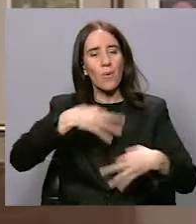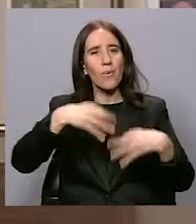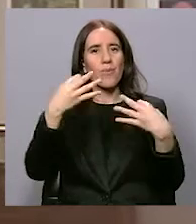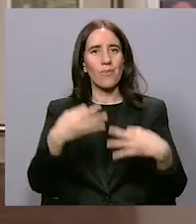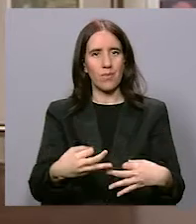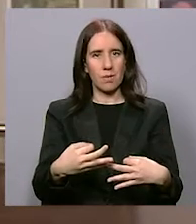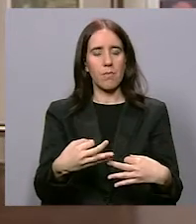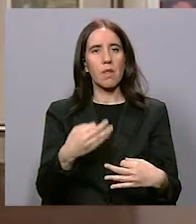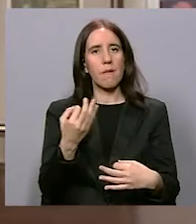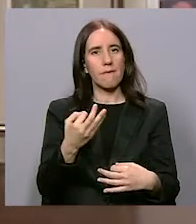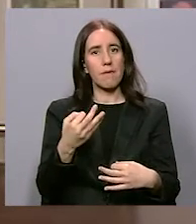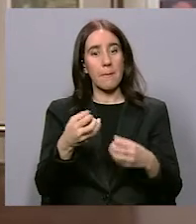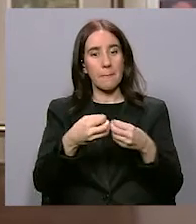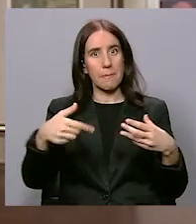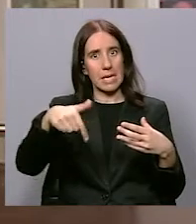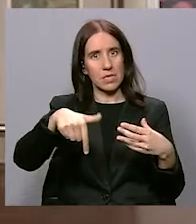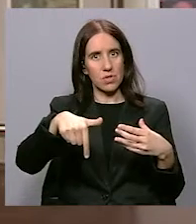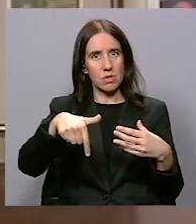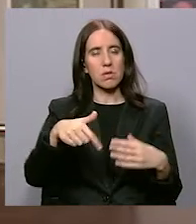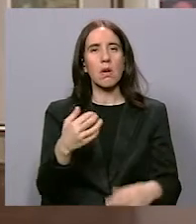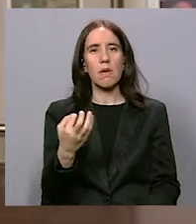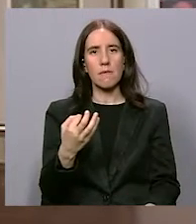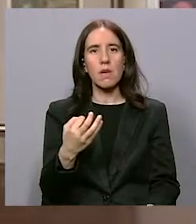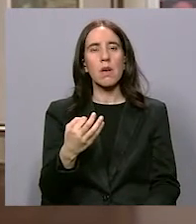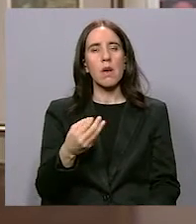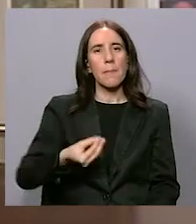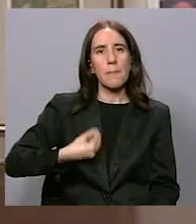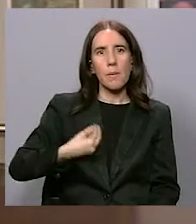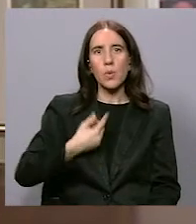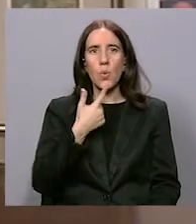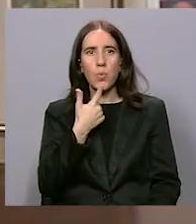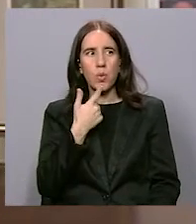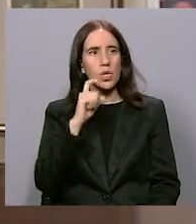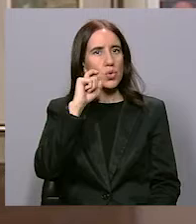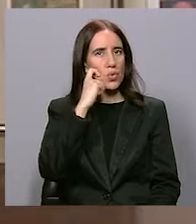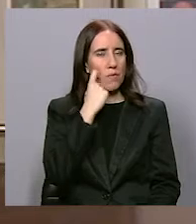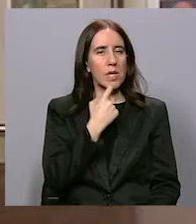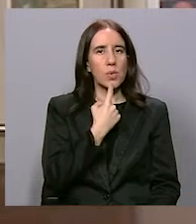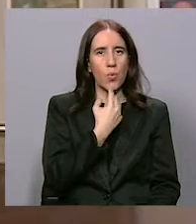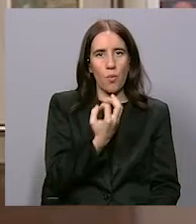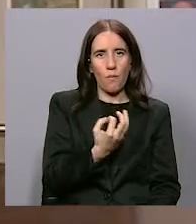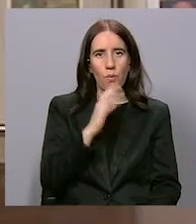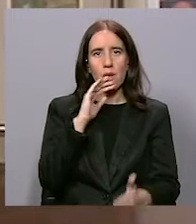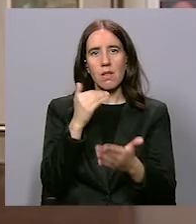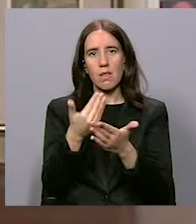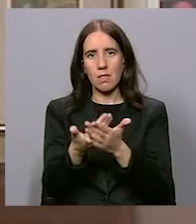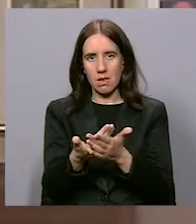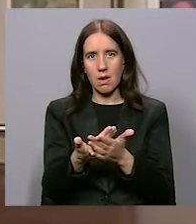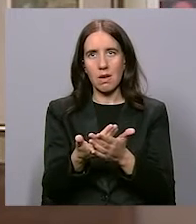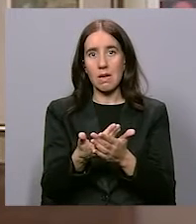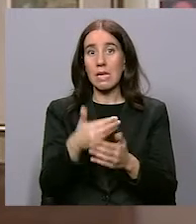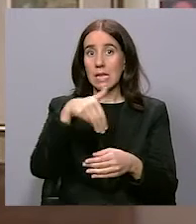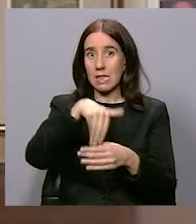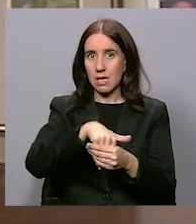confirmada e acentuada neste tão grandes apreensões e desconfiança se devia sushi